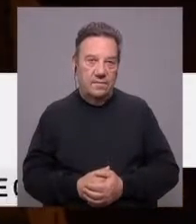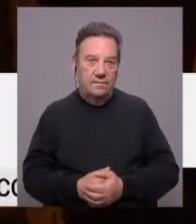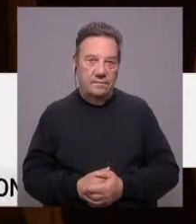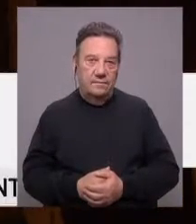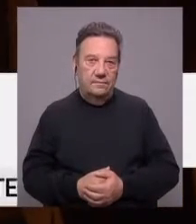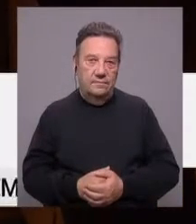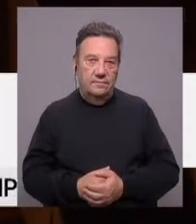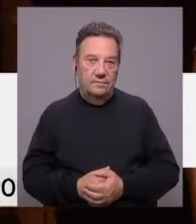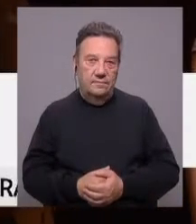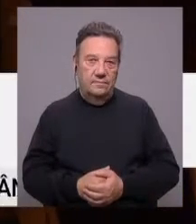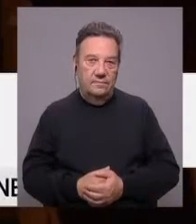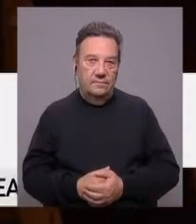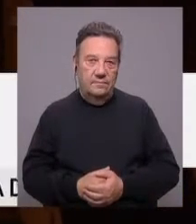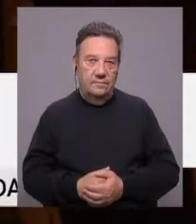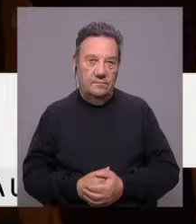Venia